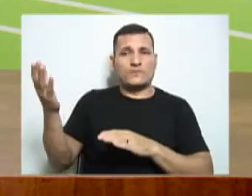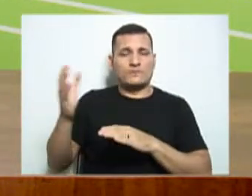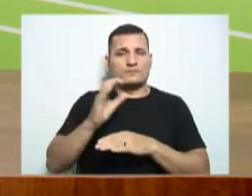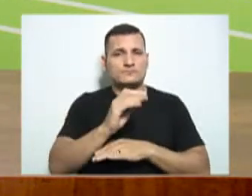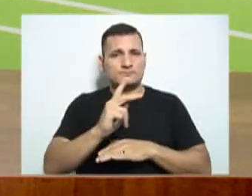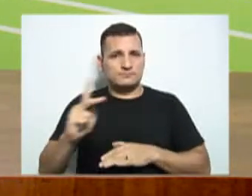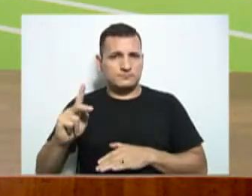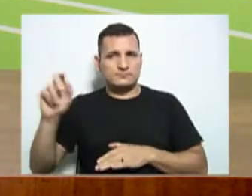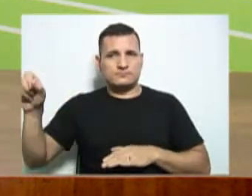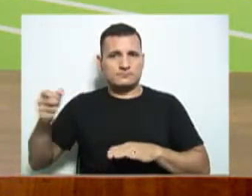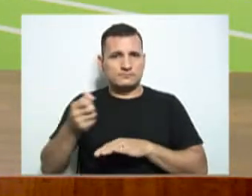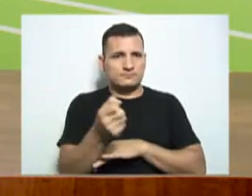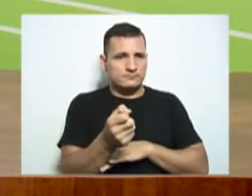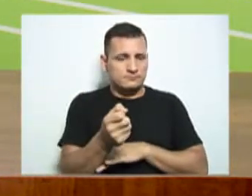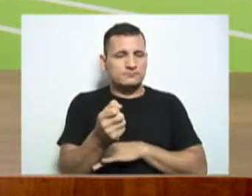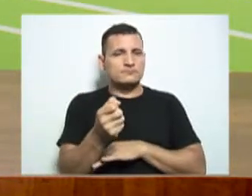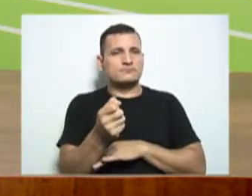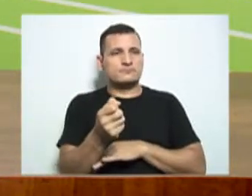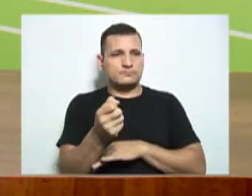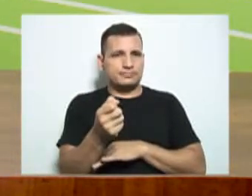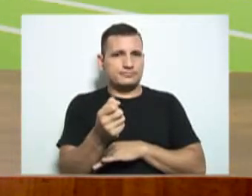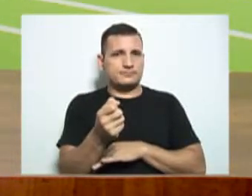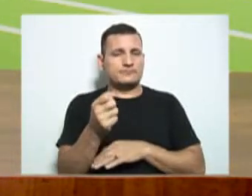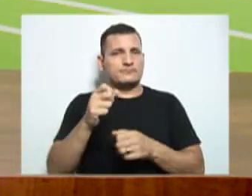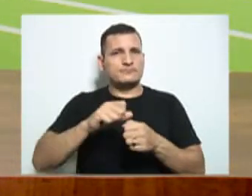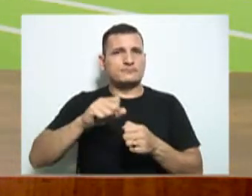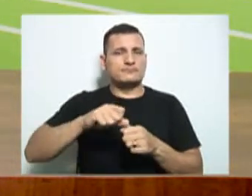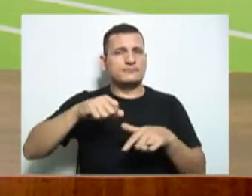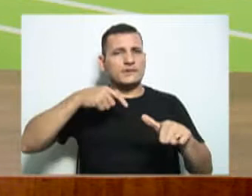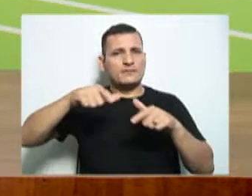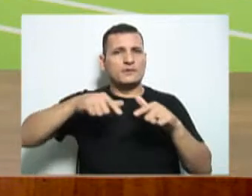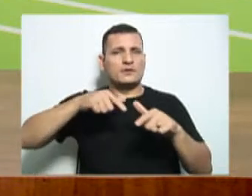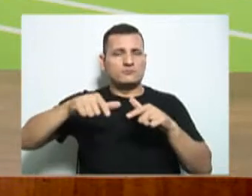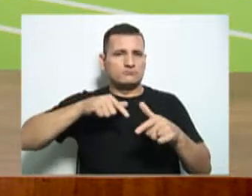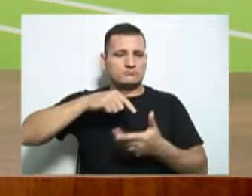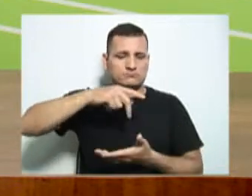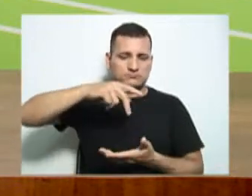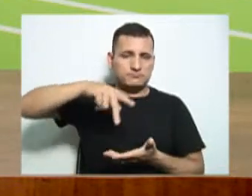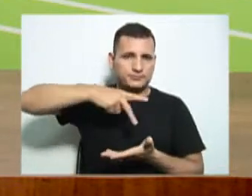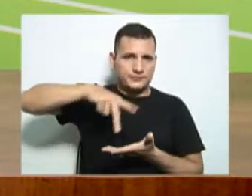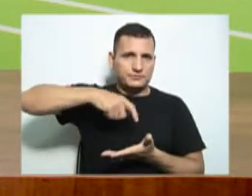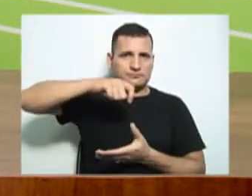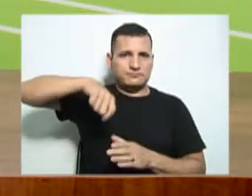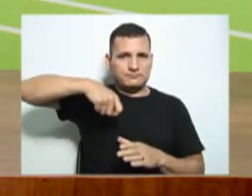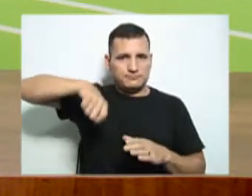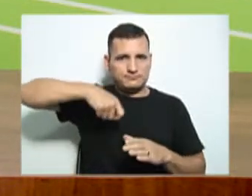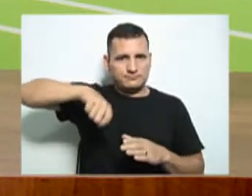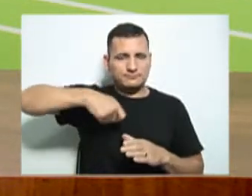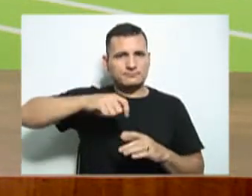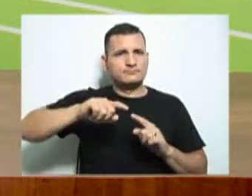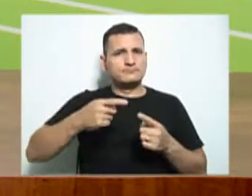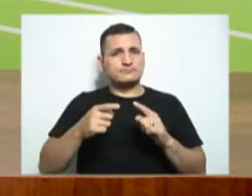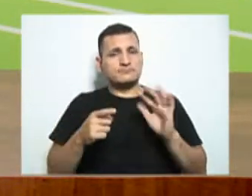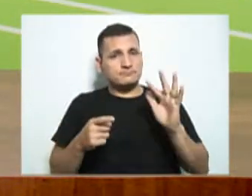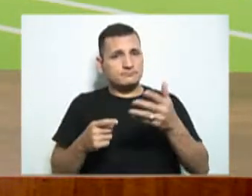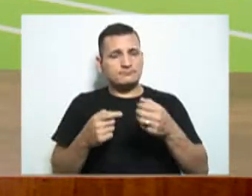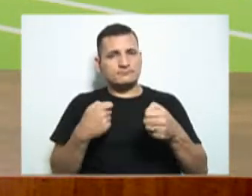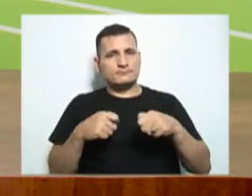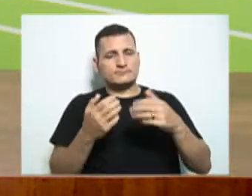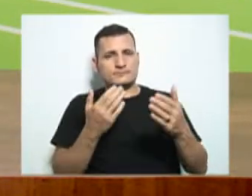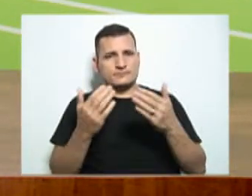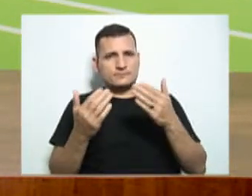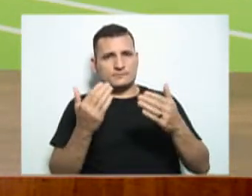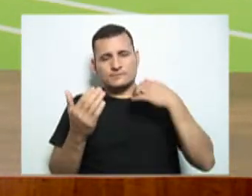cooperativa, né, que não sejam os cooperados, para fazer esse trabalho para vocês. Mas isso tudo tem que ser analisado.